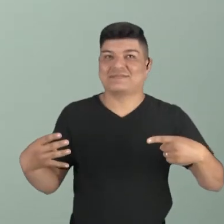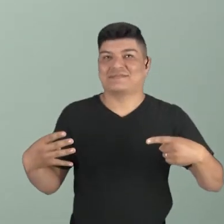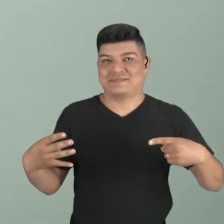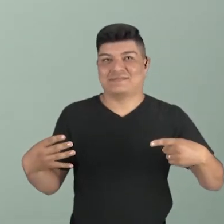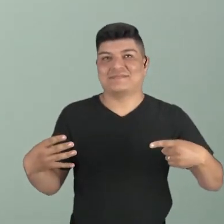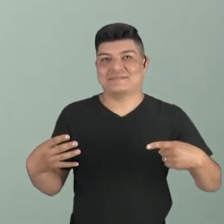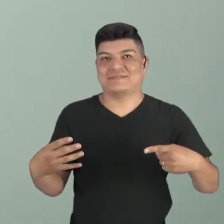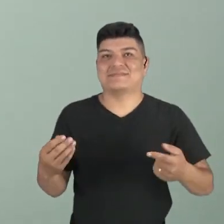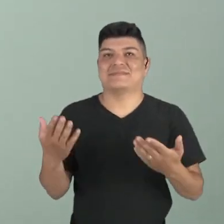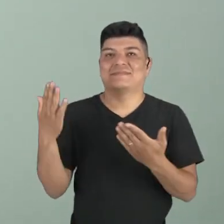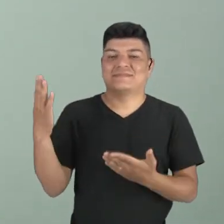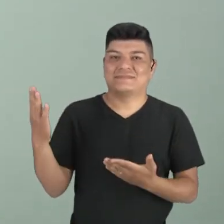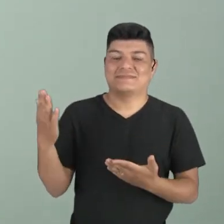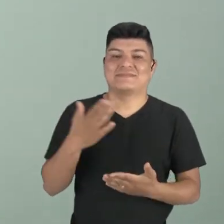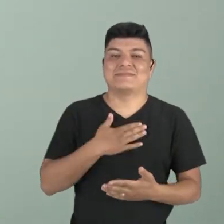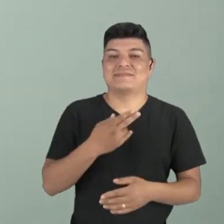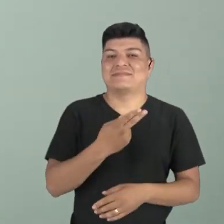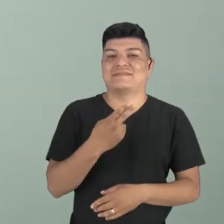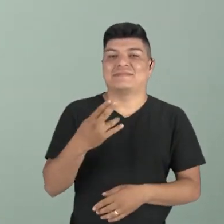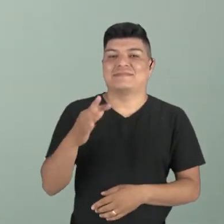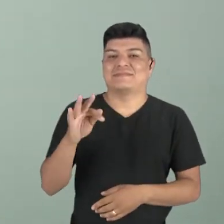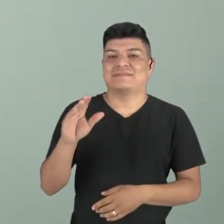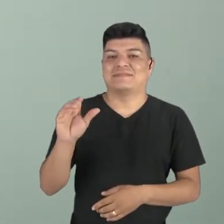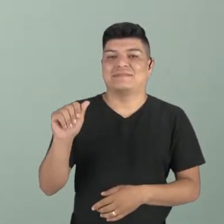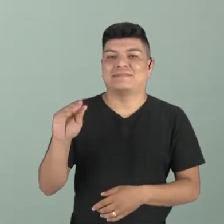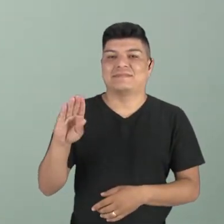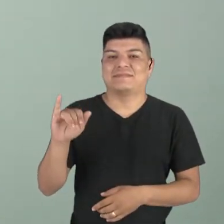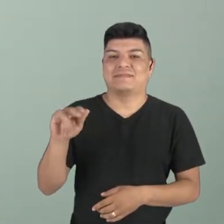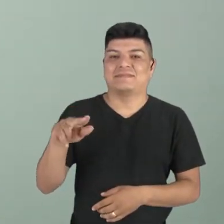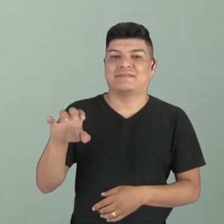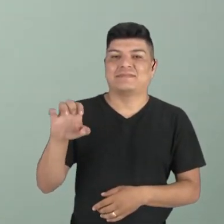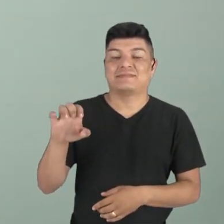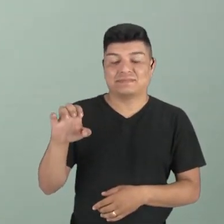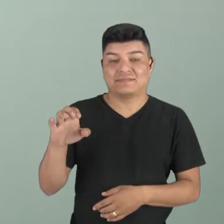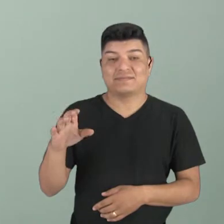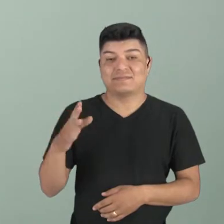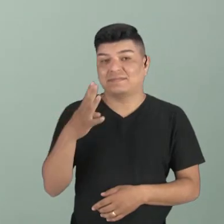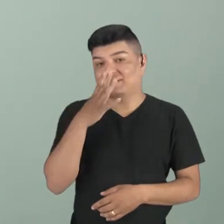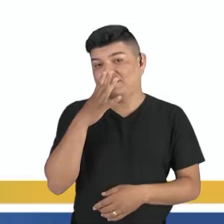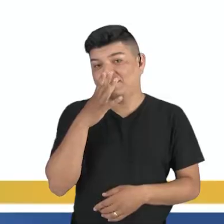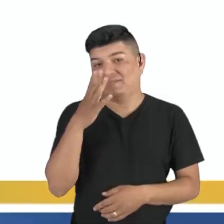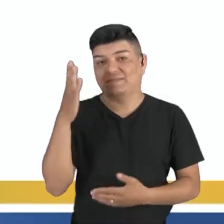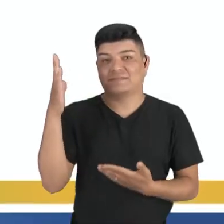sou a professora Fabiane Farias, então vamos acompanhar a aula aí na sua tela.